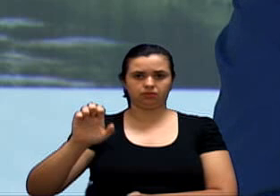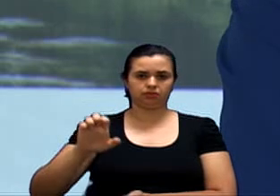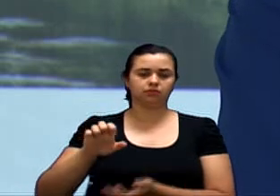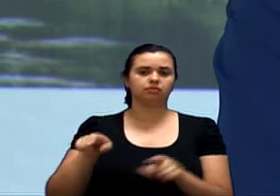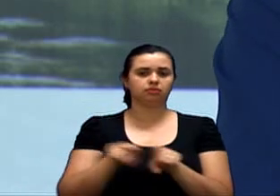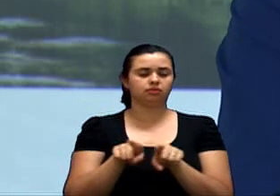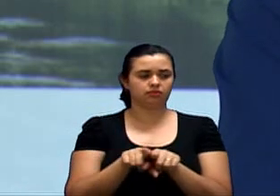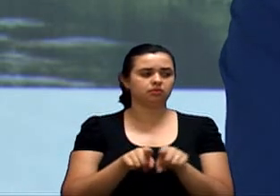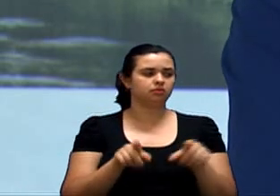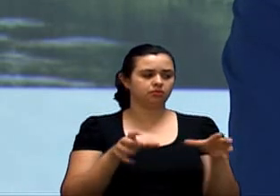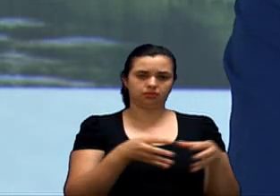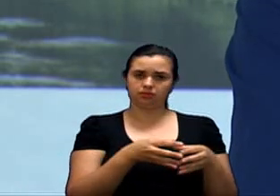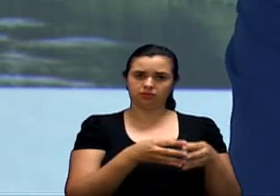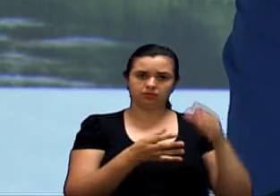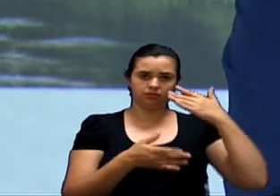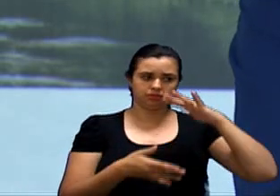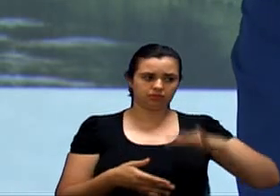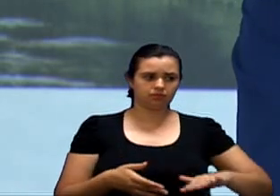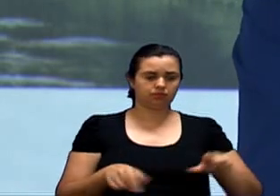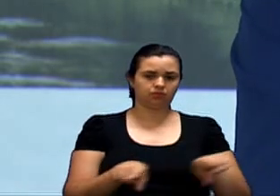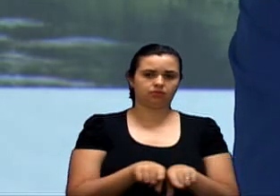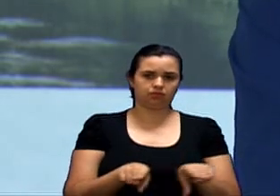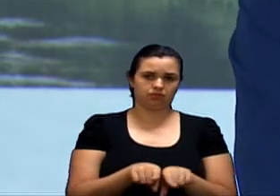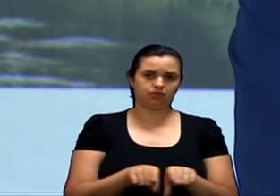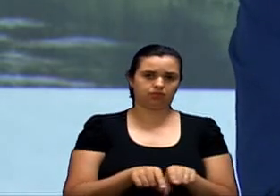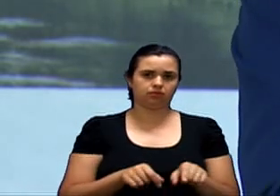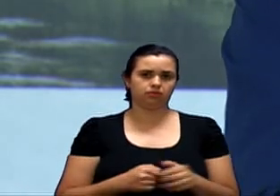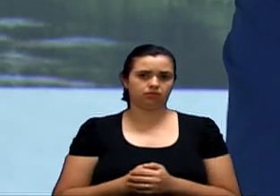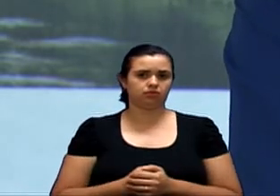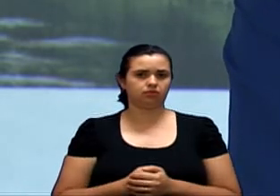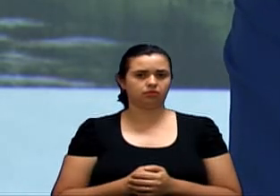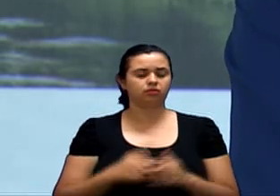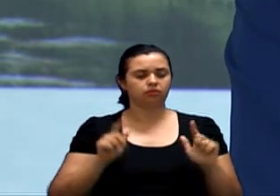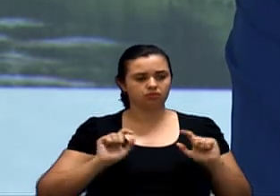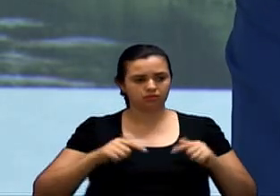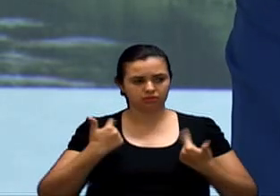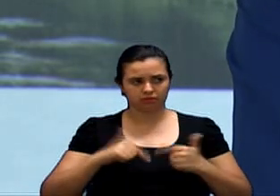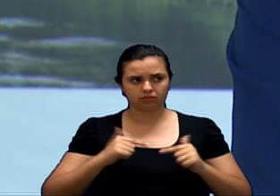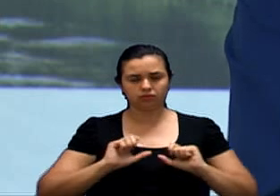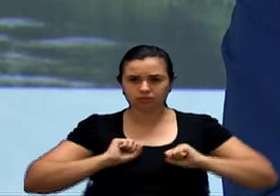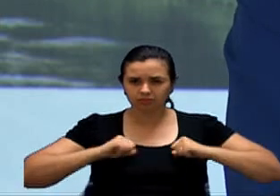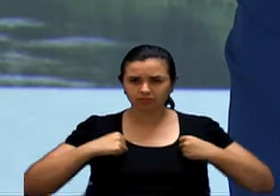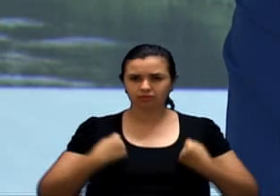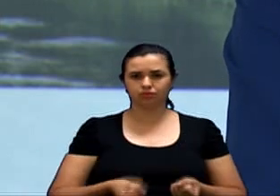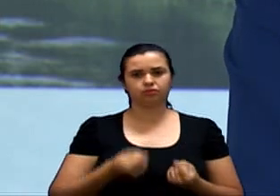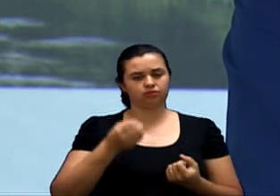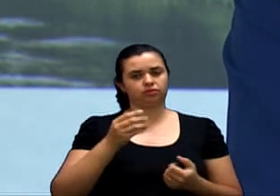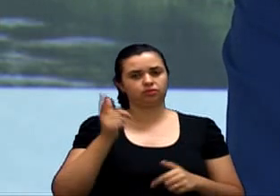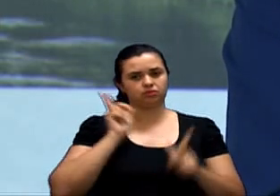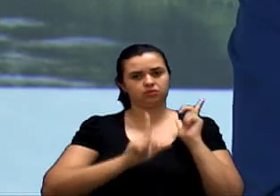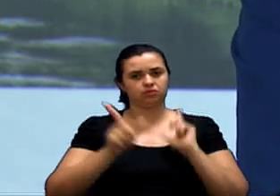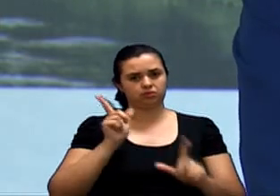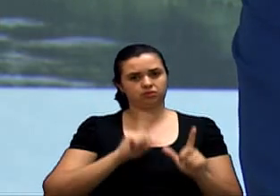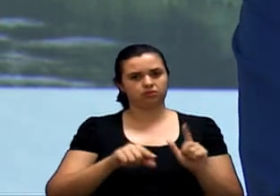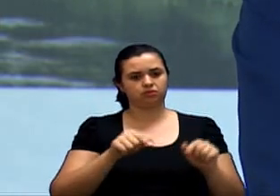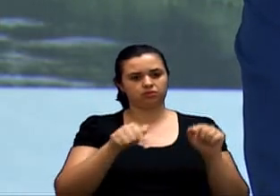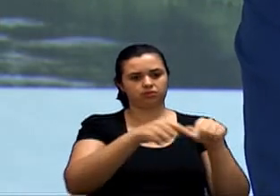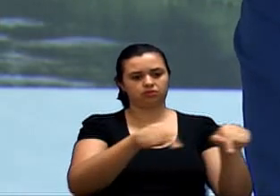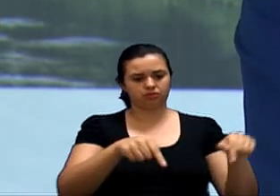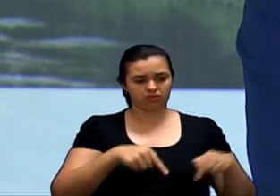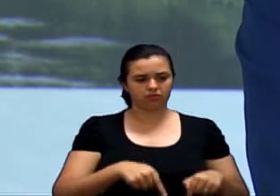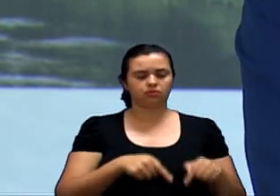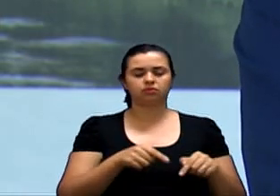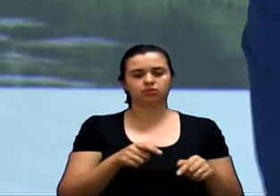junto ao pessoal do esporte, junto a todos aí, que vamos trabalhar e muito para conseguir uma área aí o quanto antes, e essa área vai ser desafetada e vai passar aqui